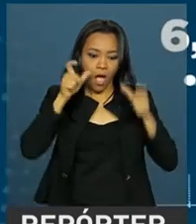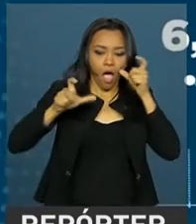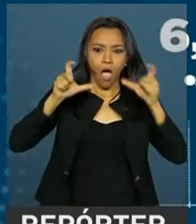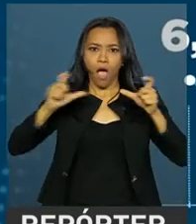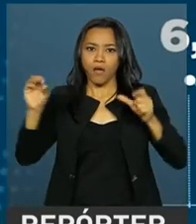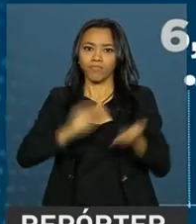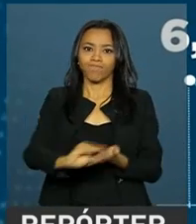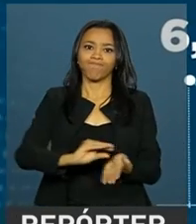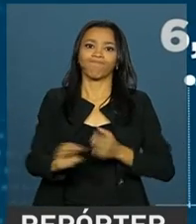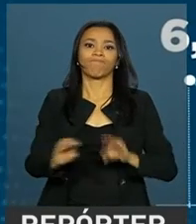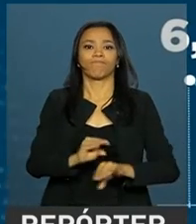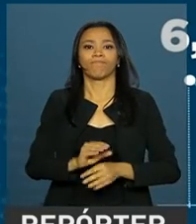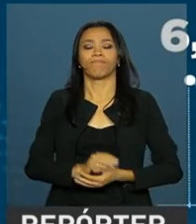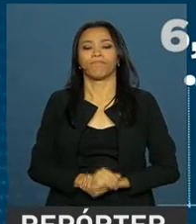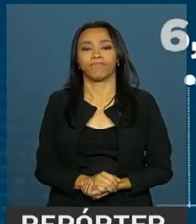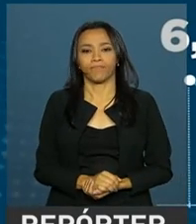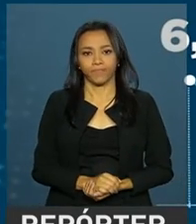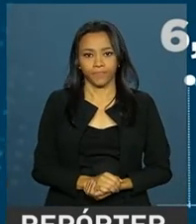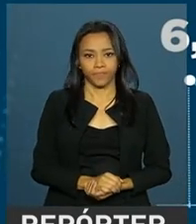aumentar.